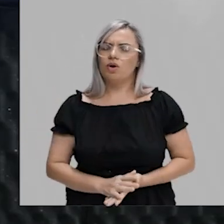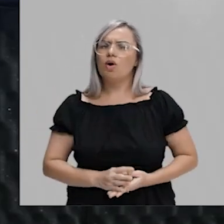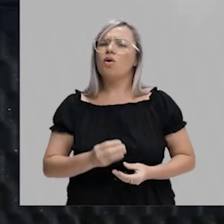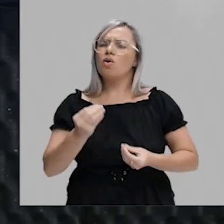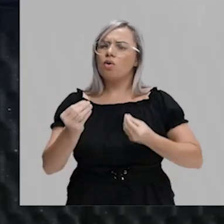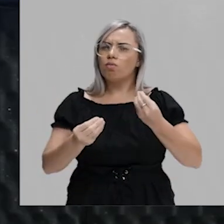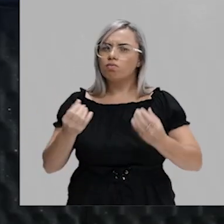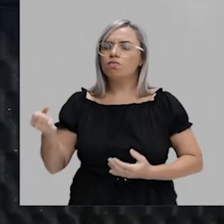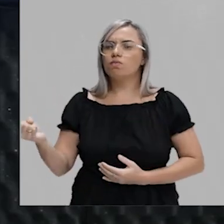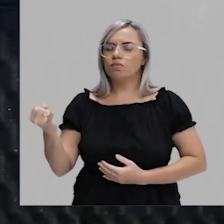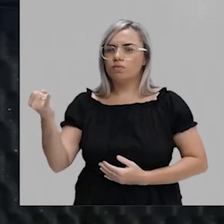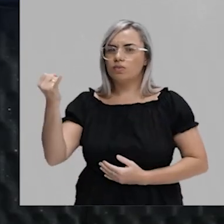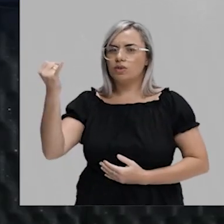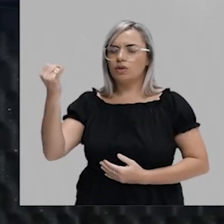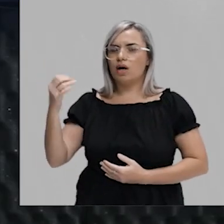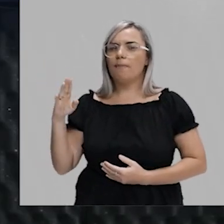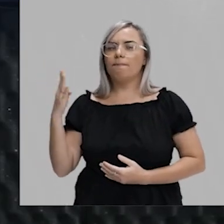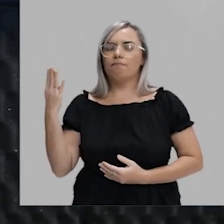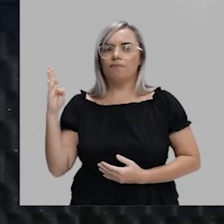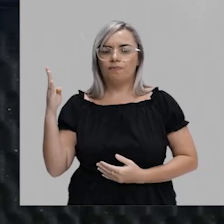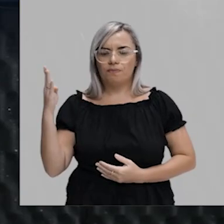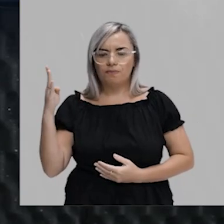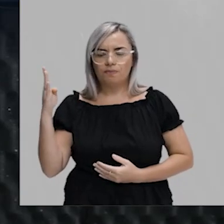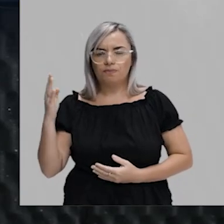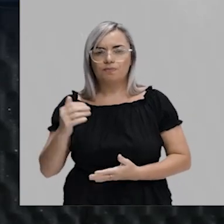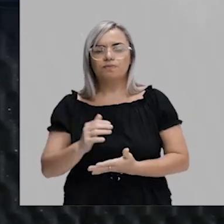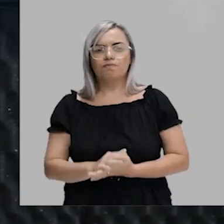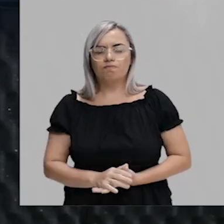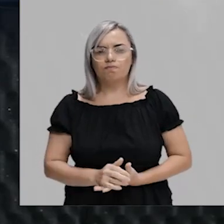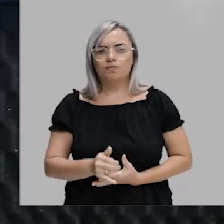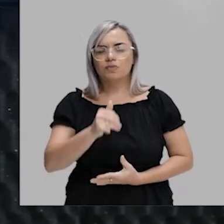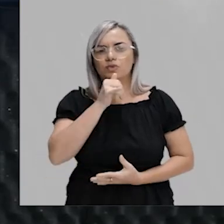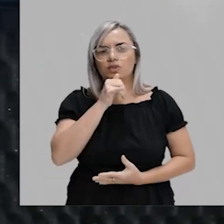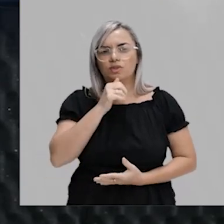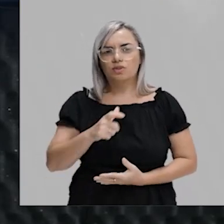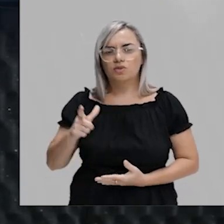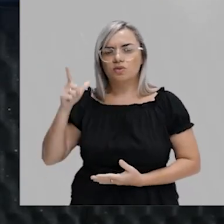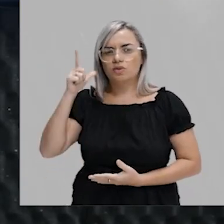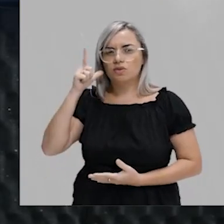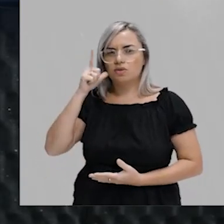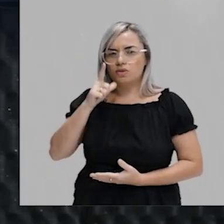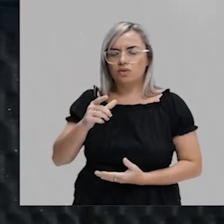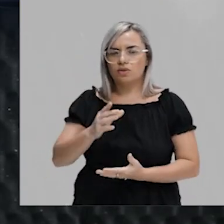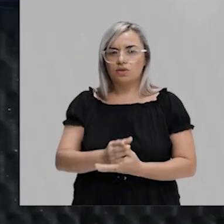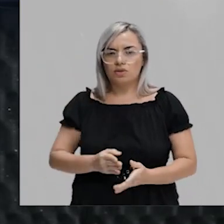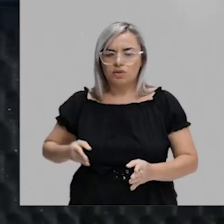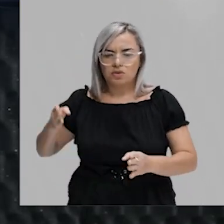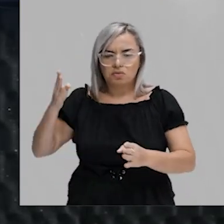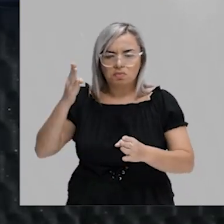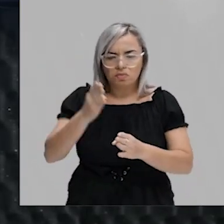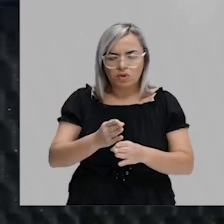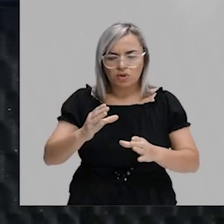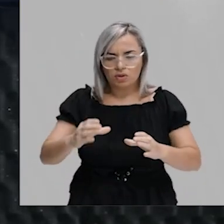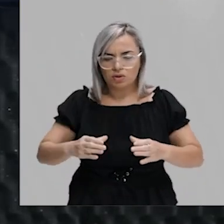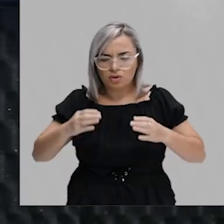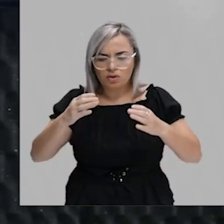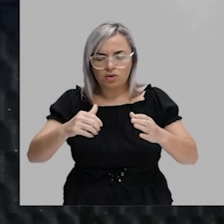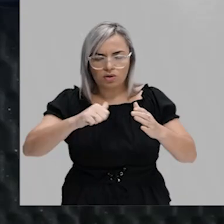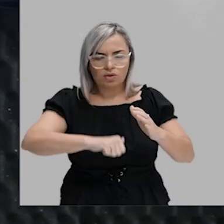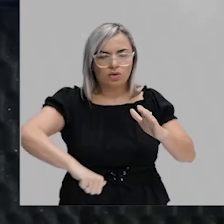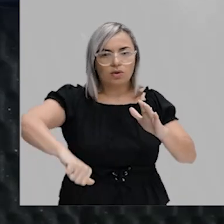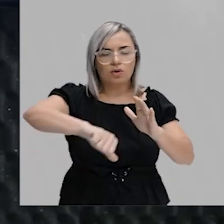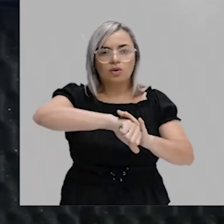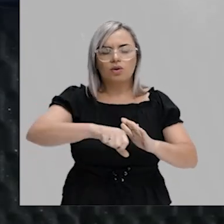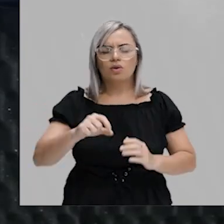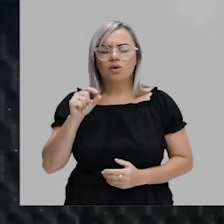importante a biologia para, por exemplo, a gente conseguir desvendar uma determinada cena de crime, descobrir qual